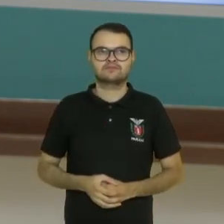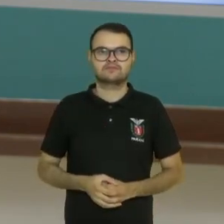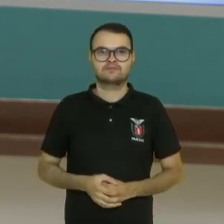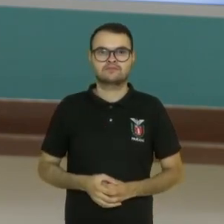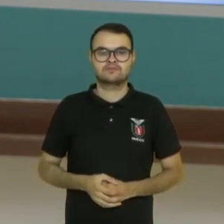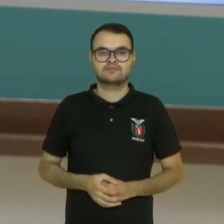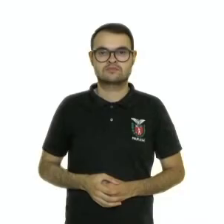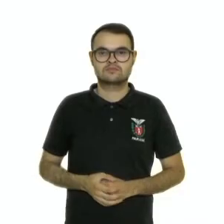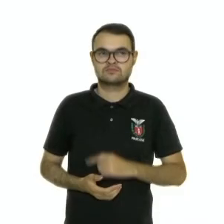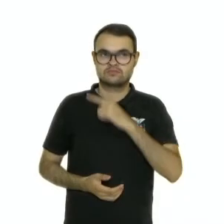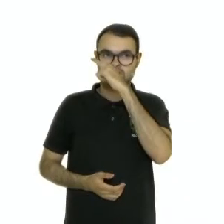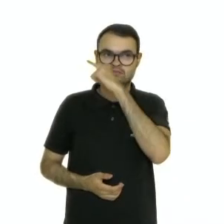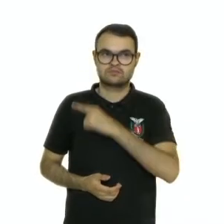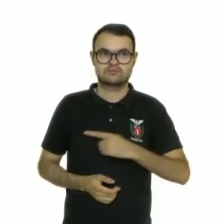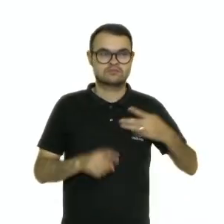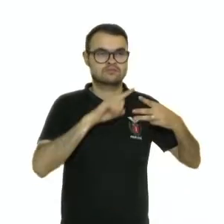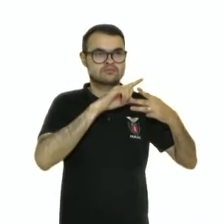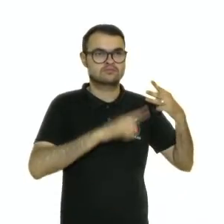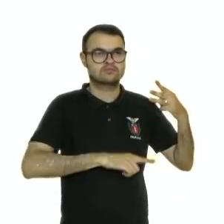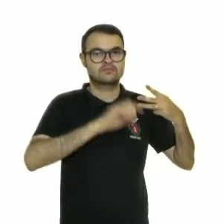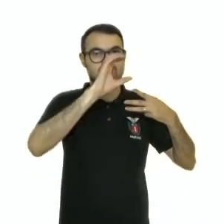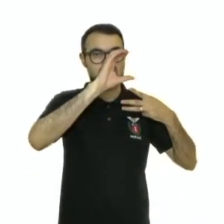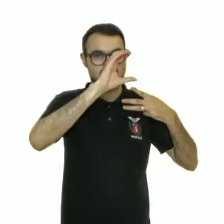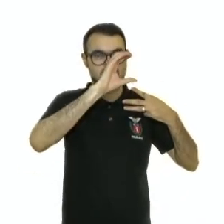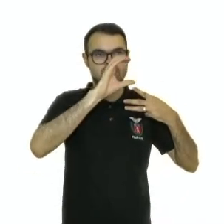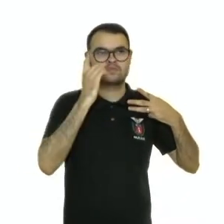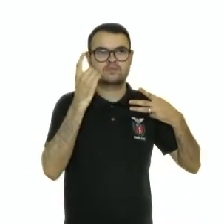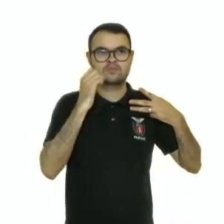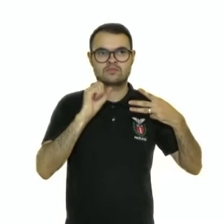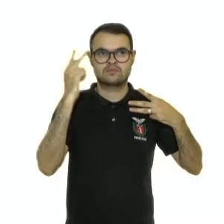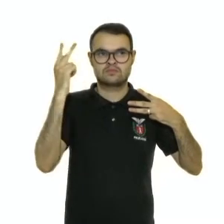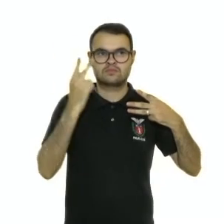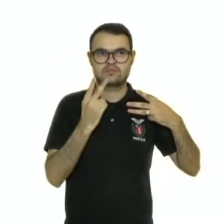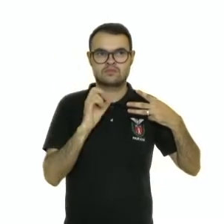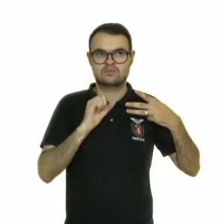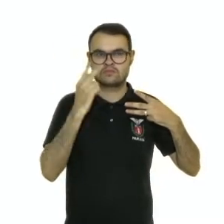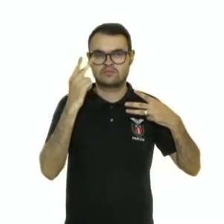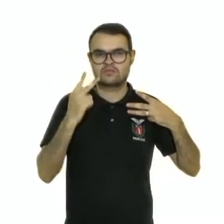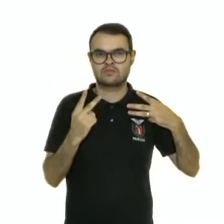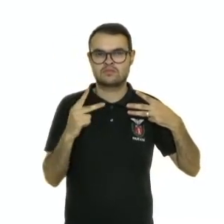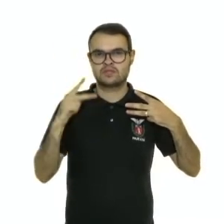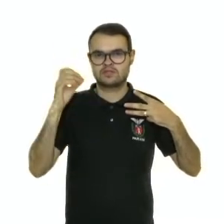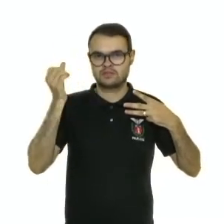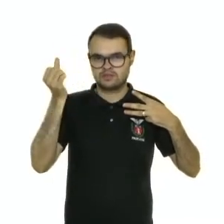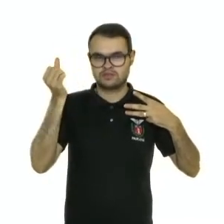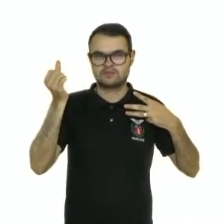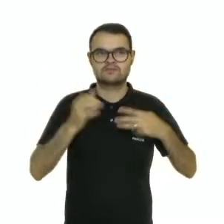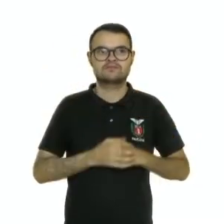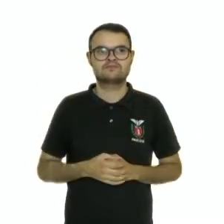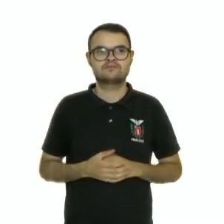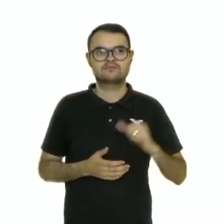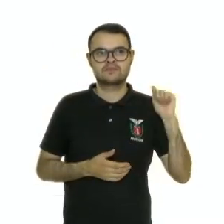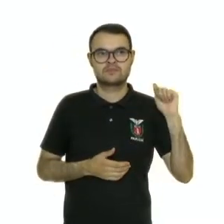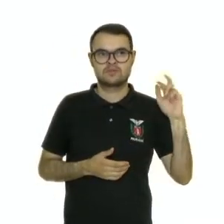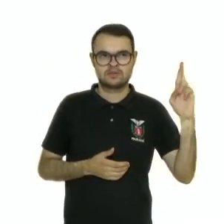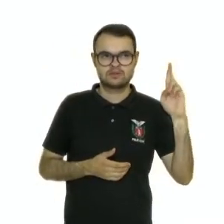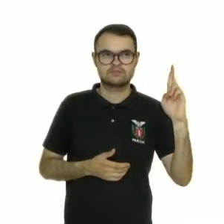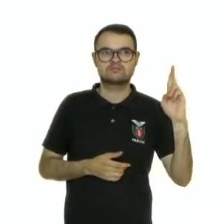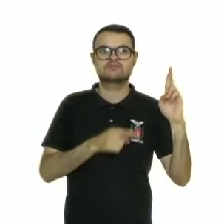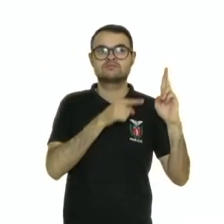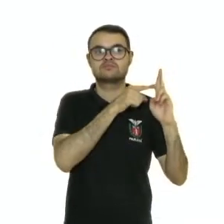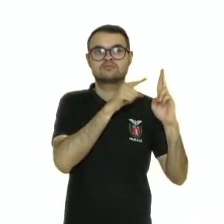Fazendo a distribuição, então, para o carbono, né, 1s2, 2s2, 2p6, para o argônio,